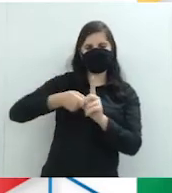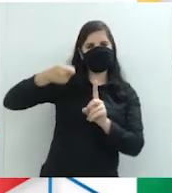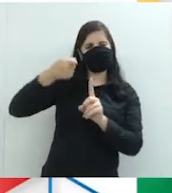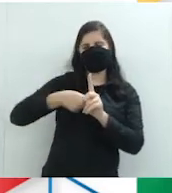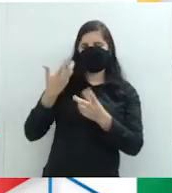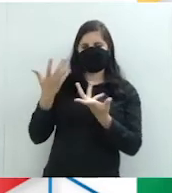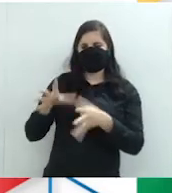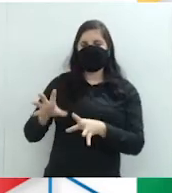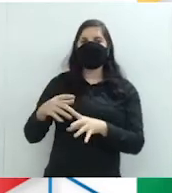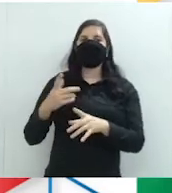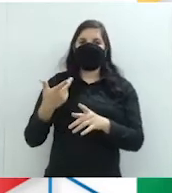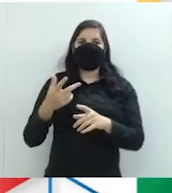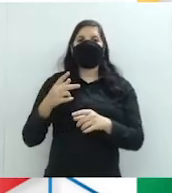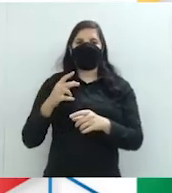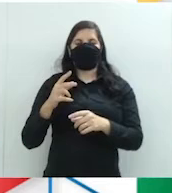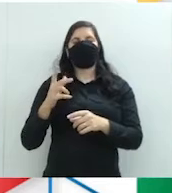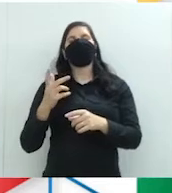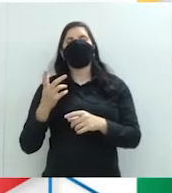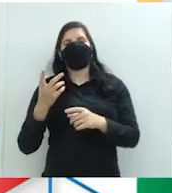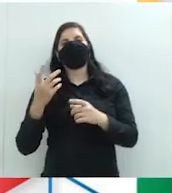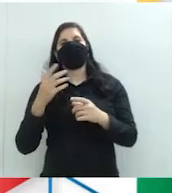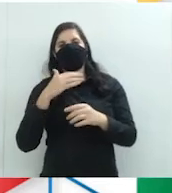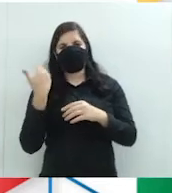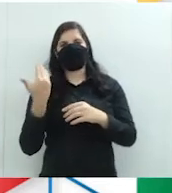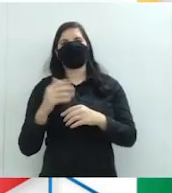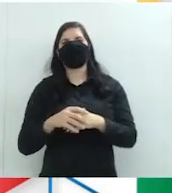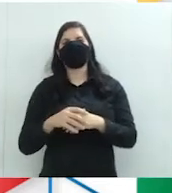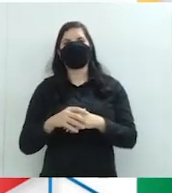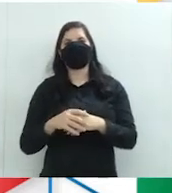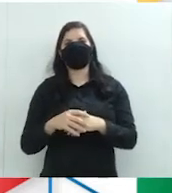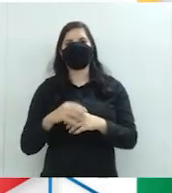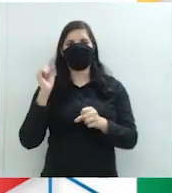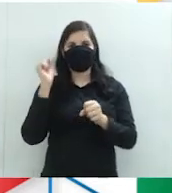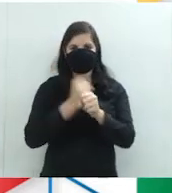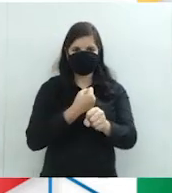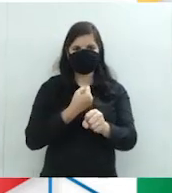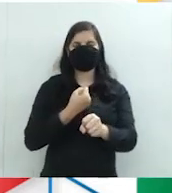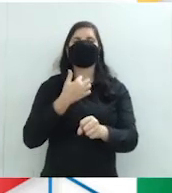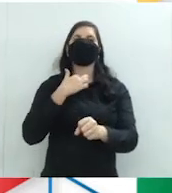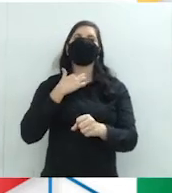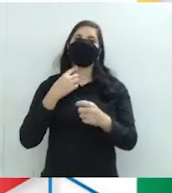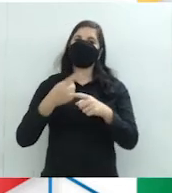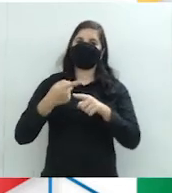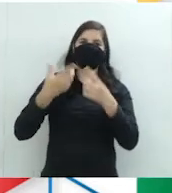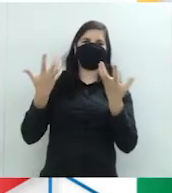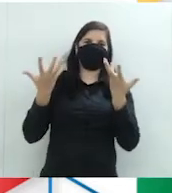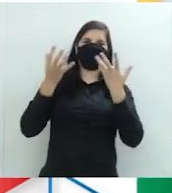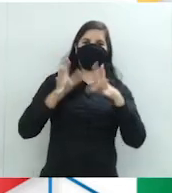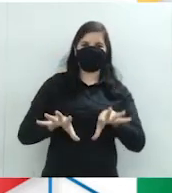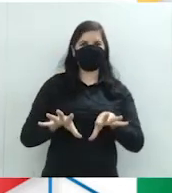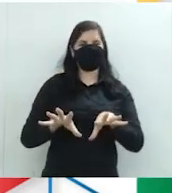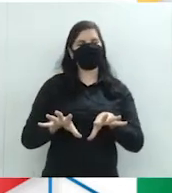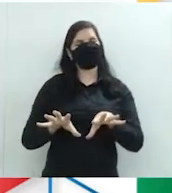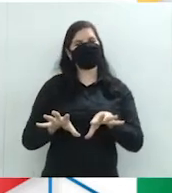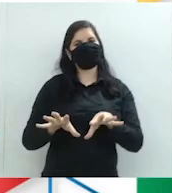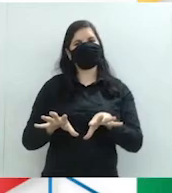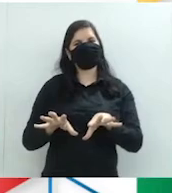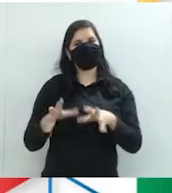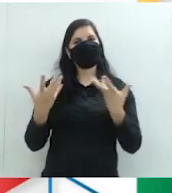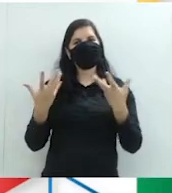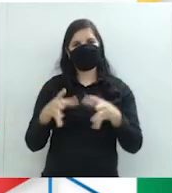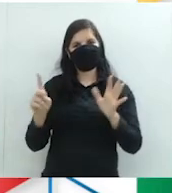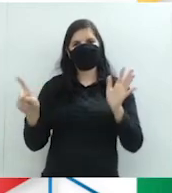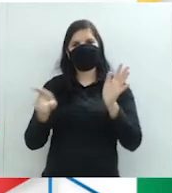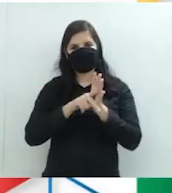resistia e tinha proteção. Quem resistia, quem não aceitava isso,